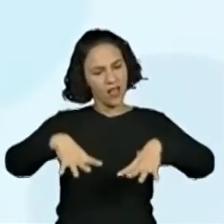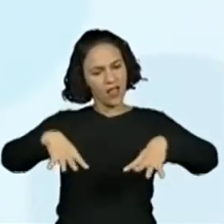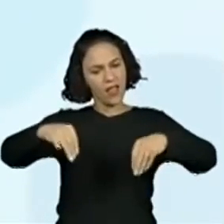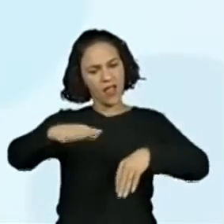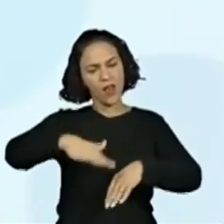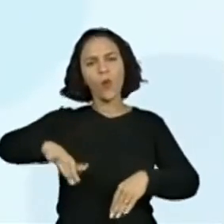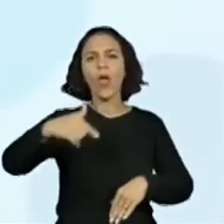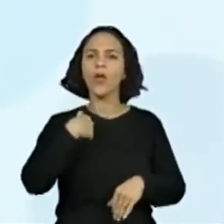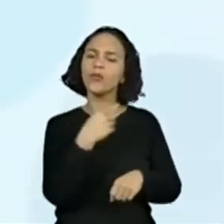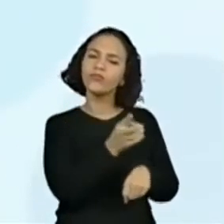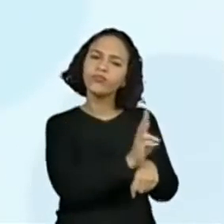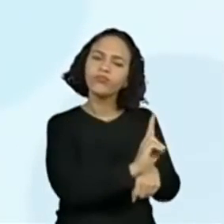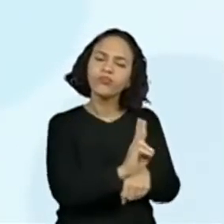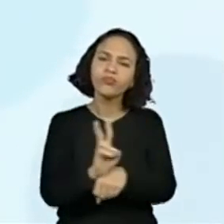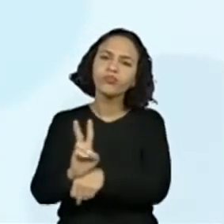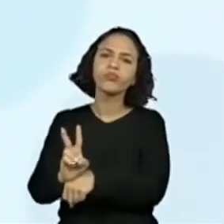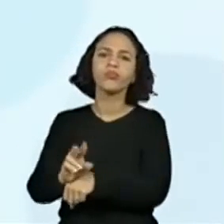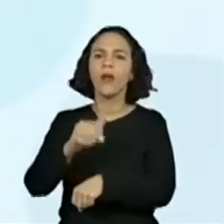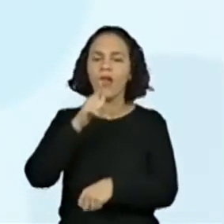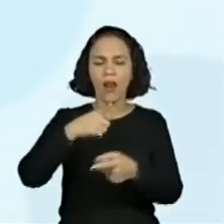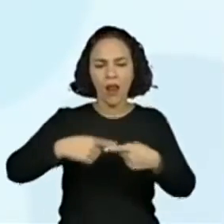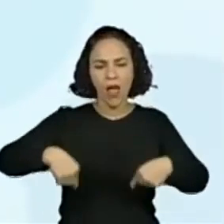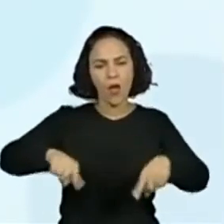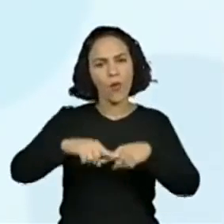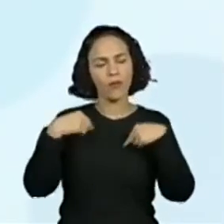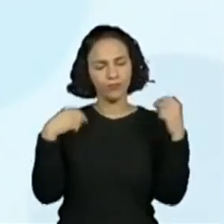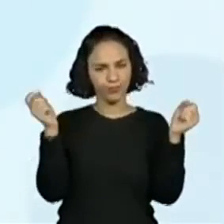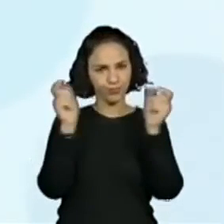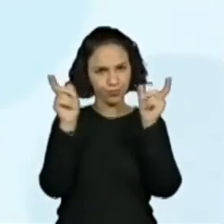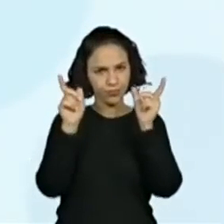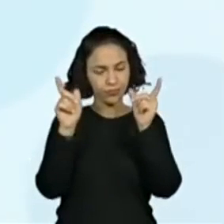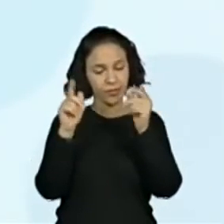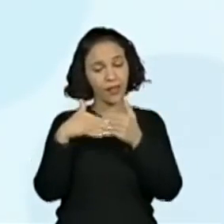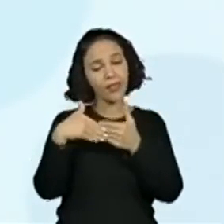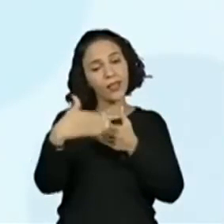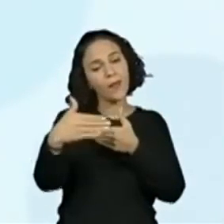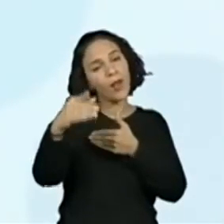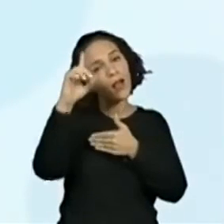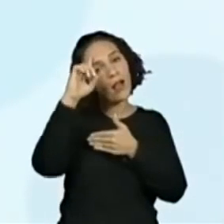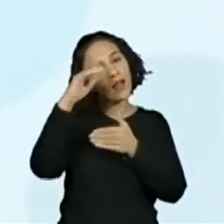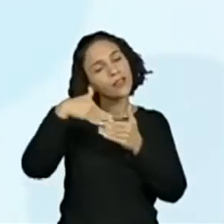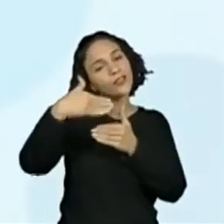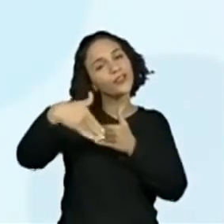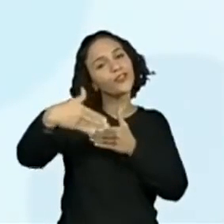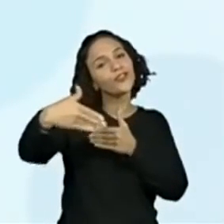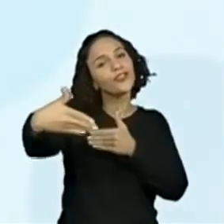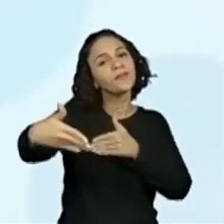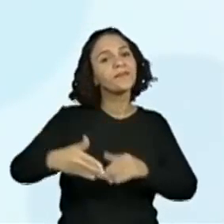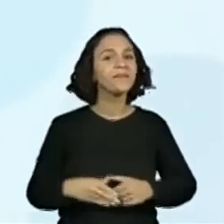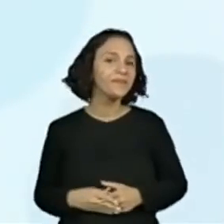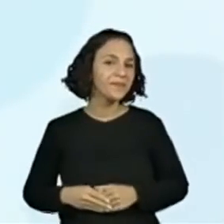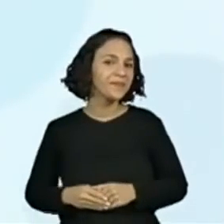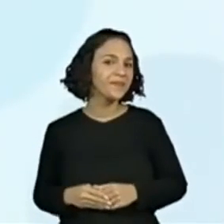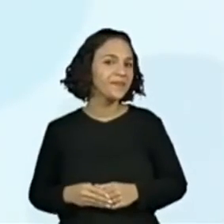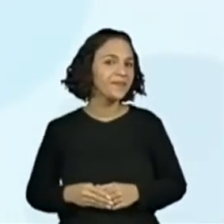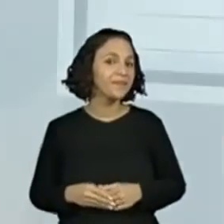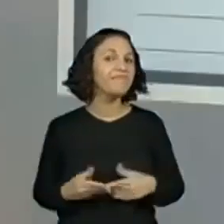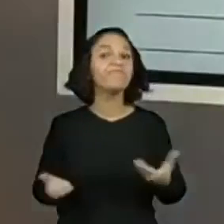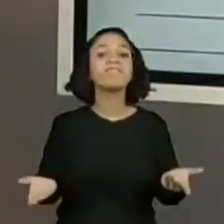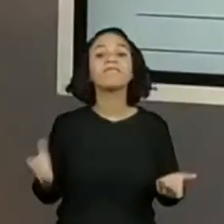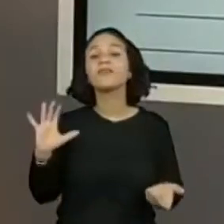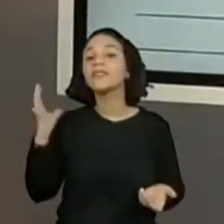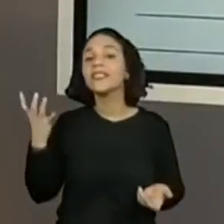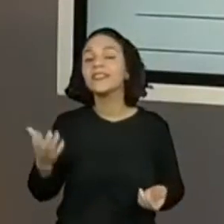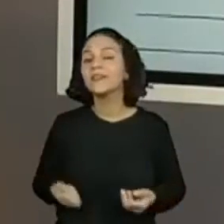lago e estou sempre alerta. Dias depois... dias depois... E aí, professora? Dias